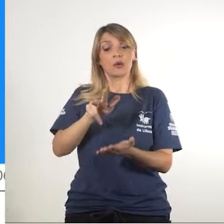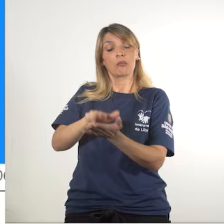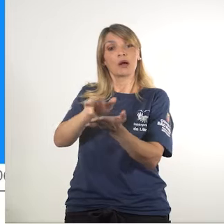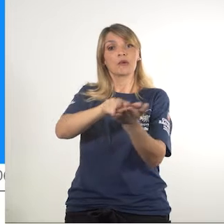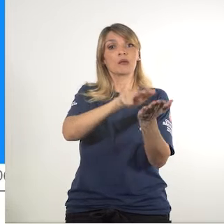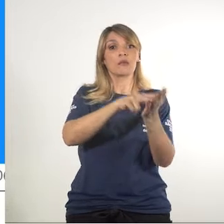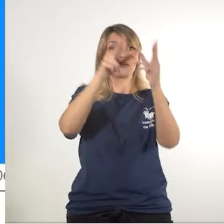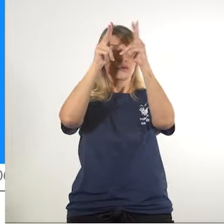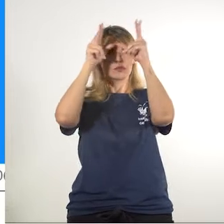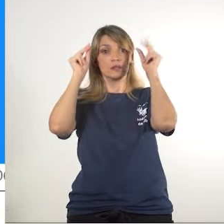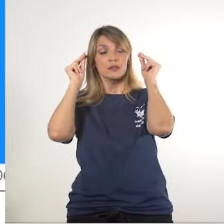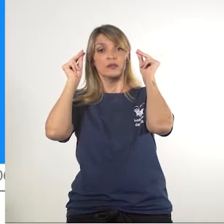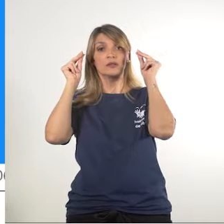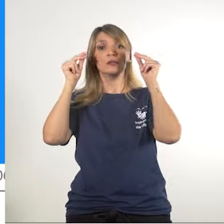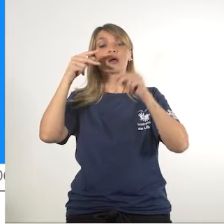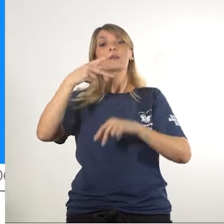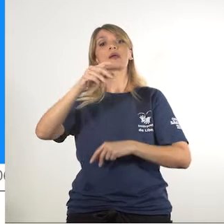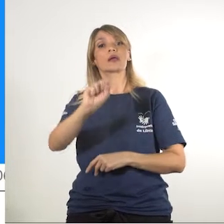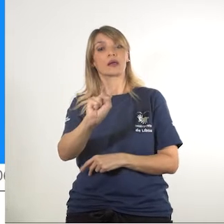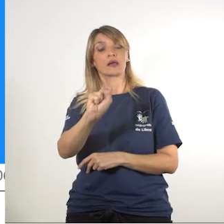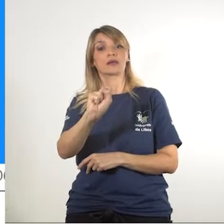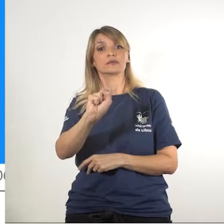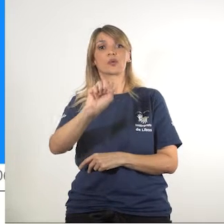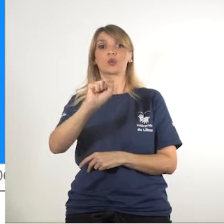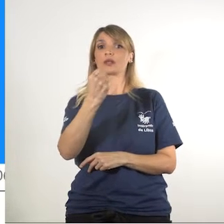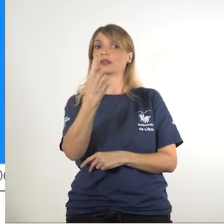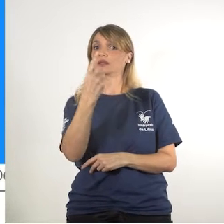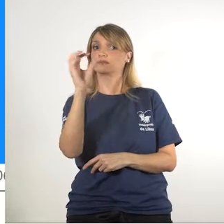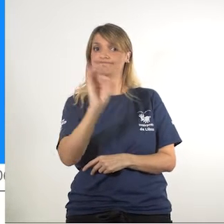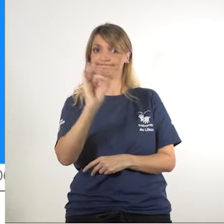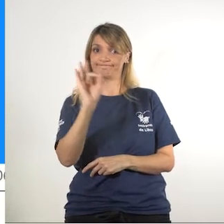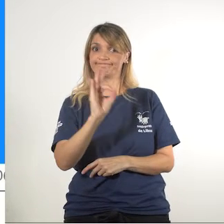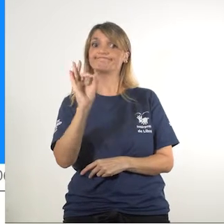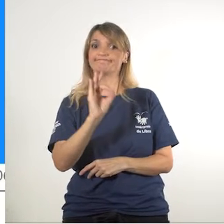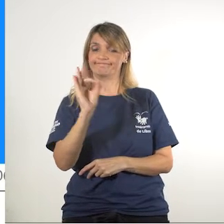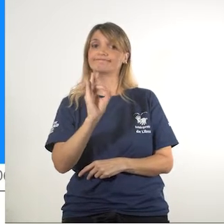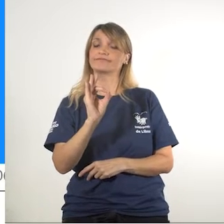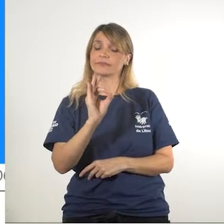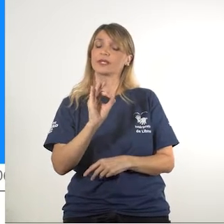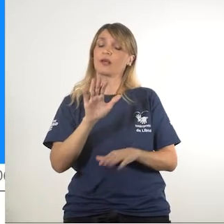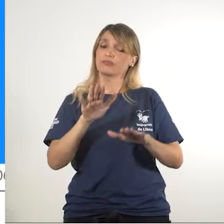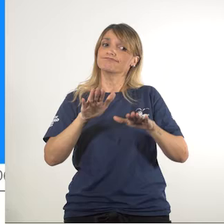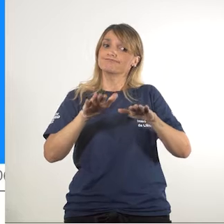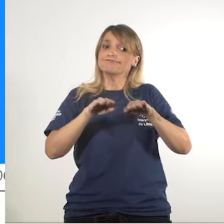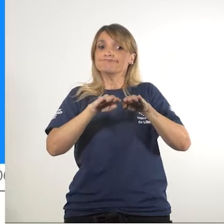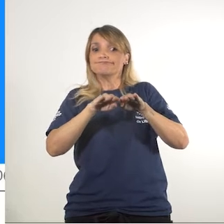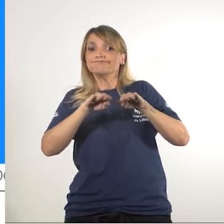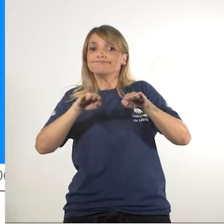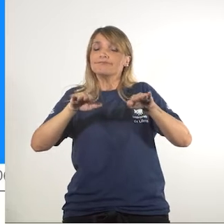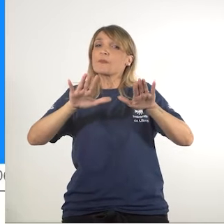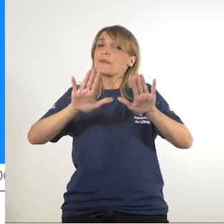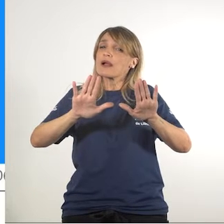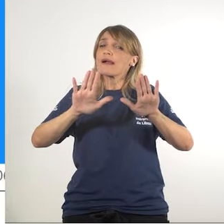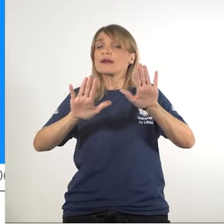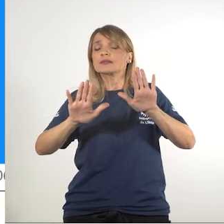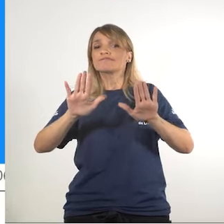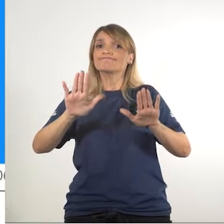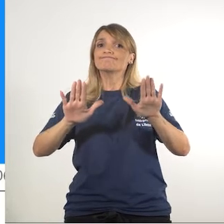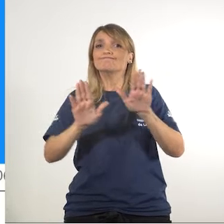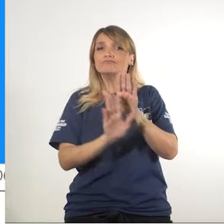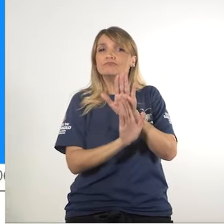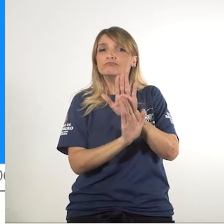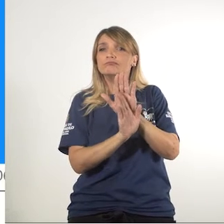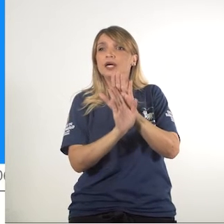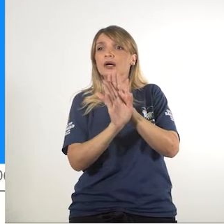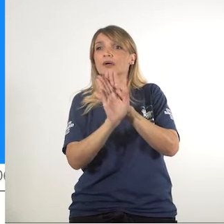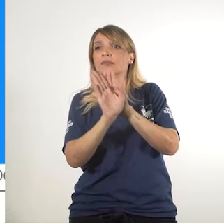e nos pronto-socorros, nos PS, 81%. Então, há uma estabilidade, mas é uma estabilidade, não há um crescimento,